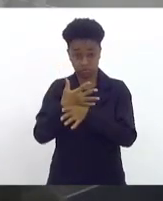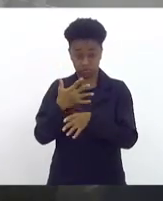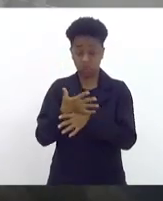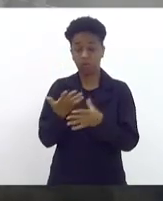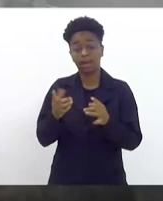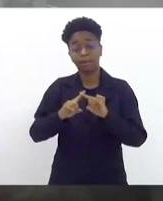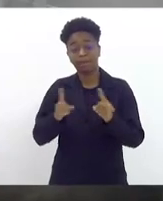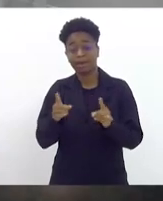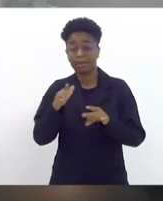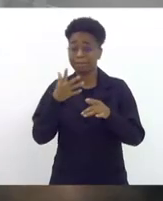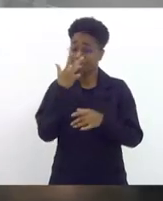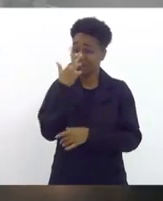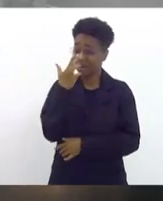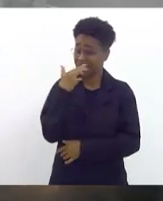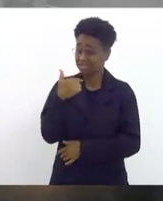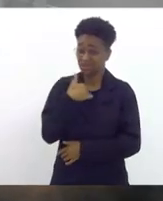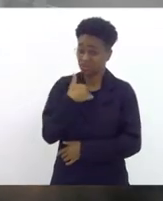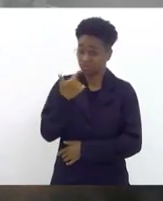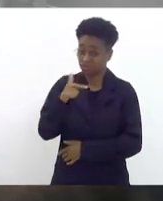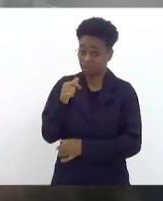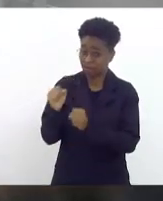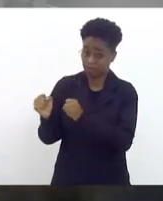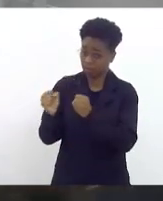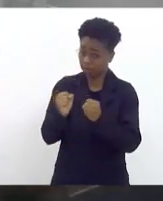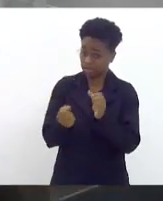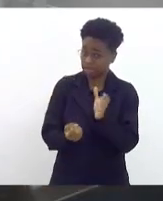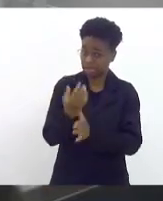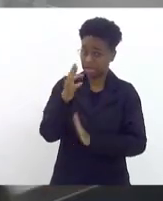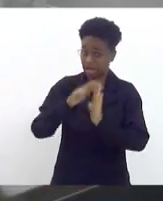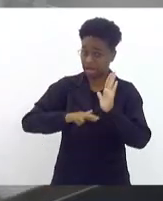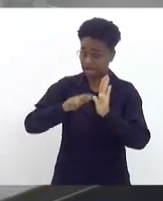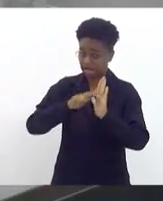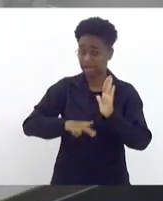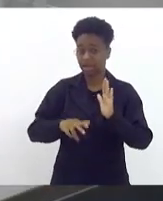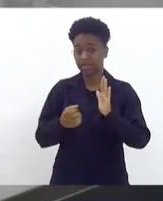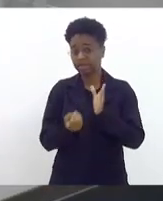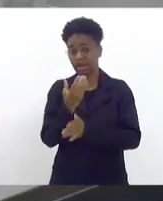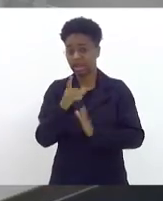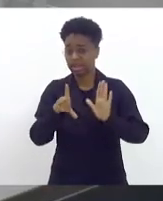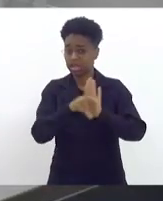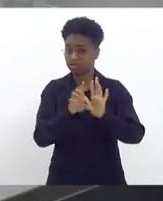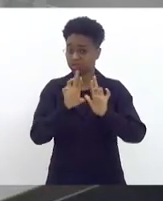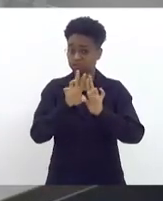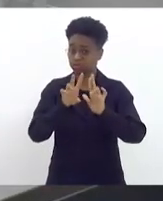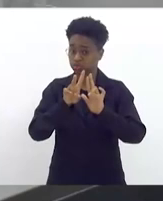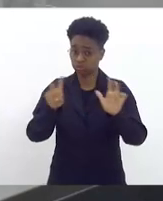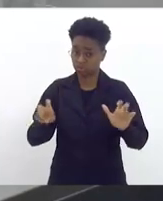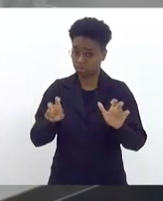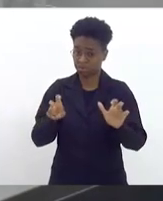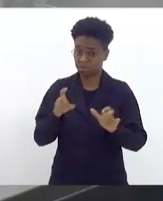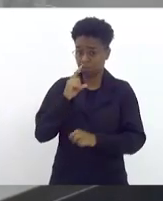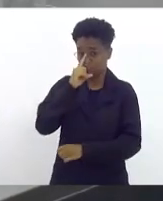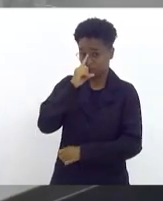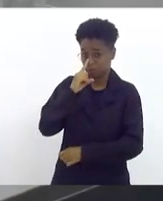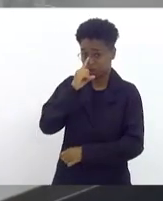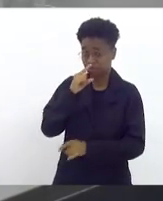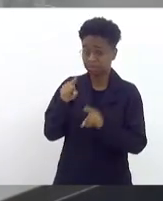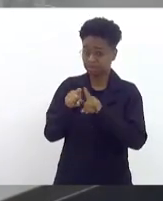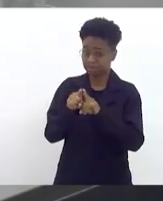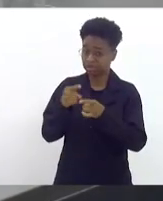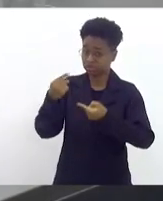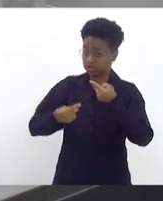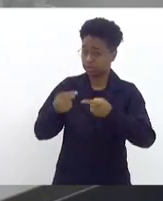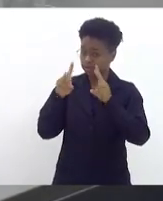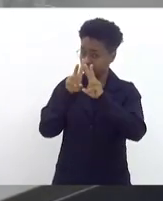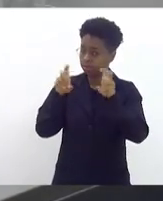tenhamos competência para fazer esse tipo de regulação até sobre perigo de adentrarmos numa Seara muito